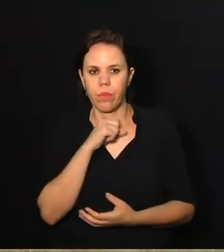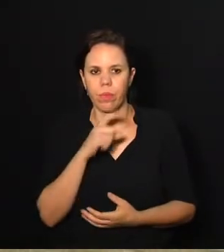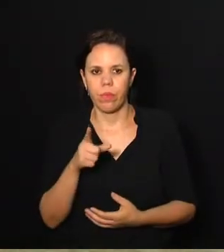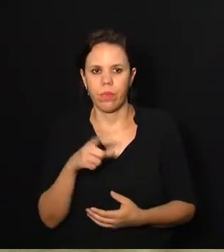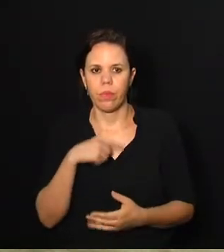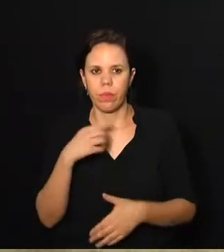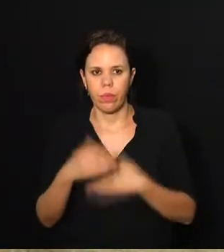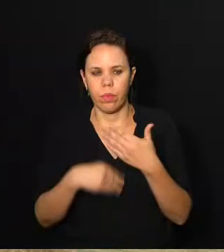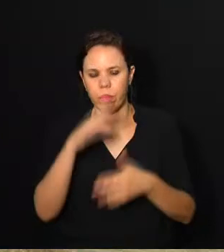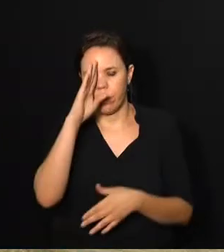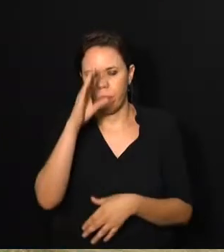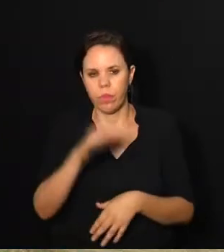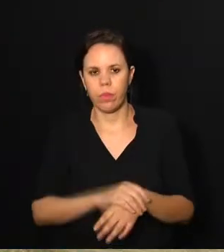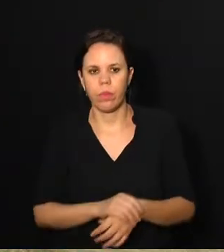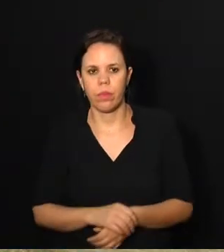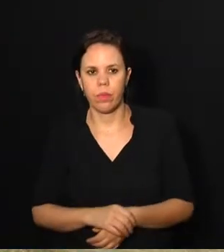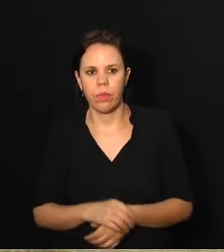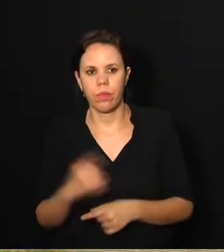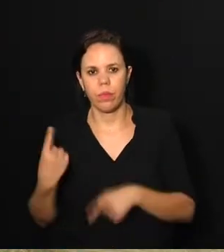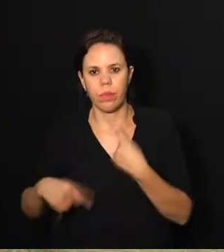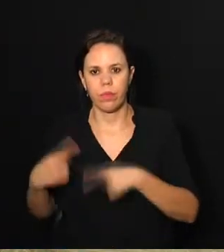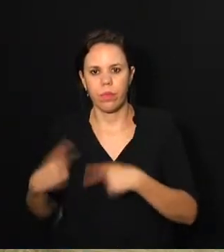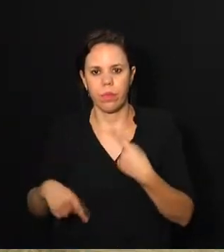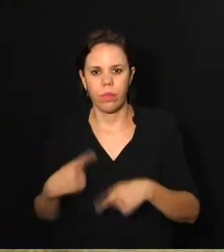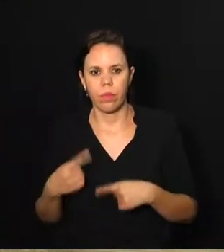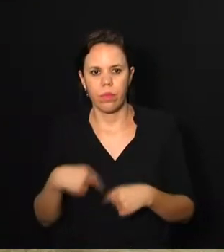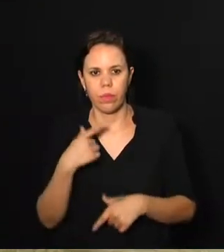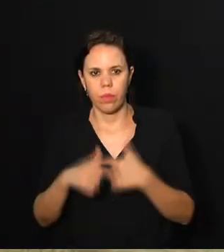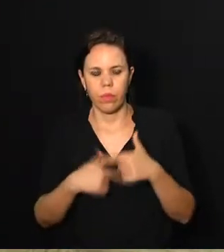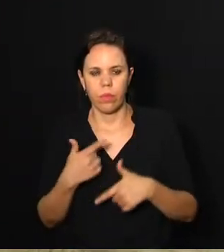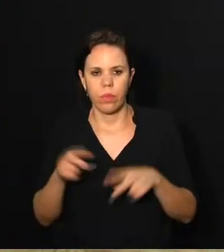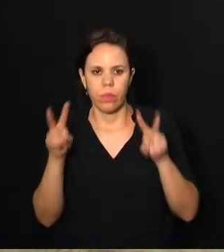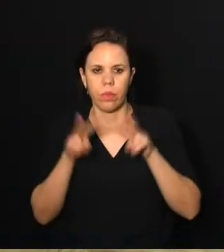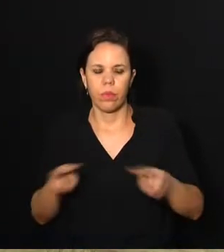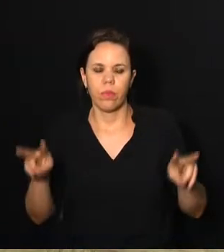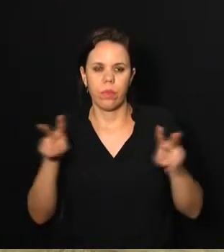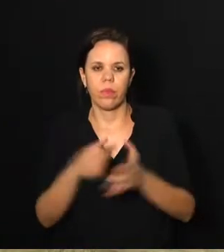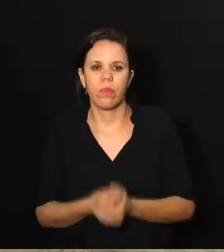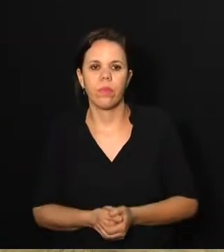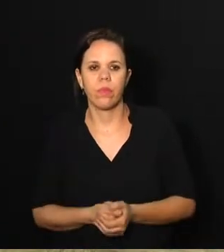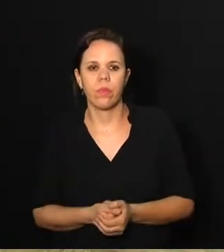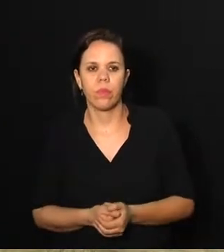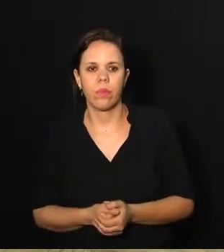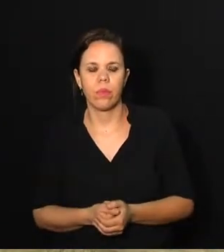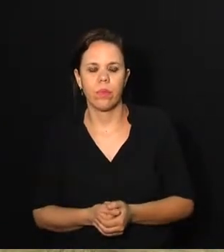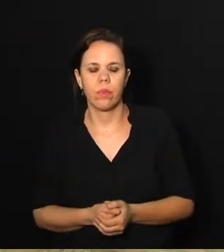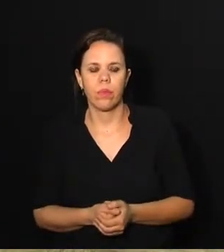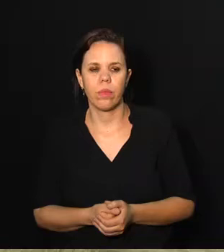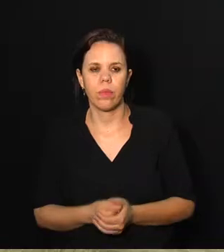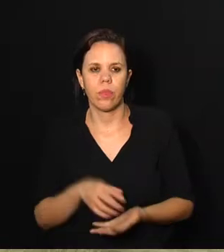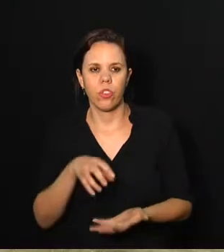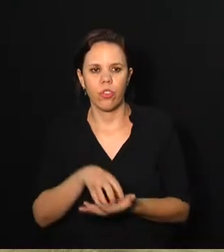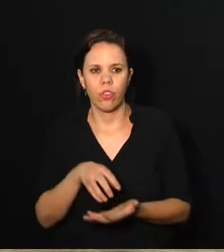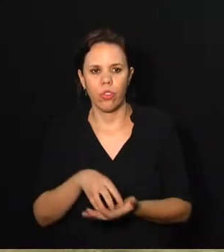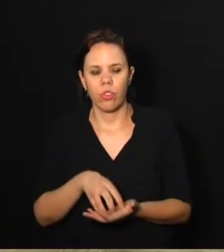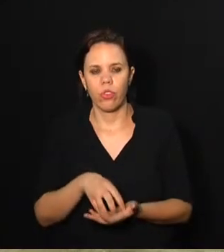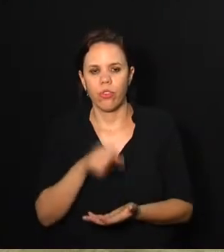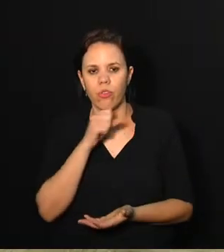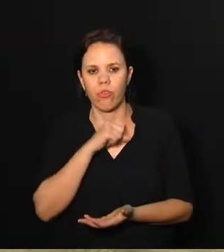no protagonismo da política e nós visualizamos, né, nessa creche para idoso, que a prefeitura